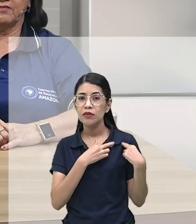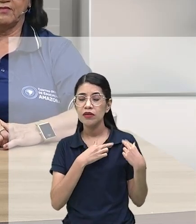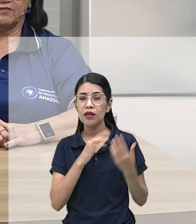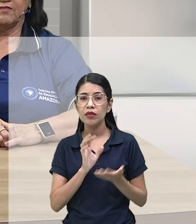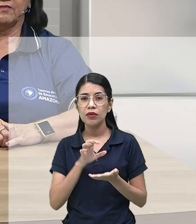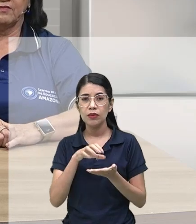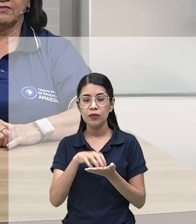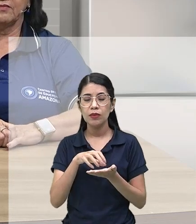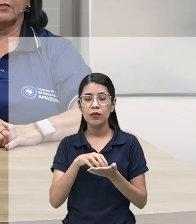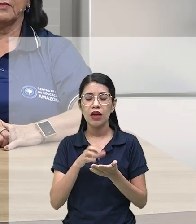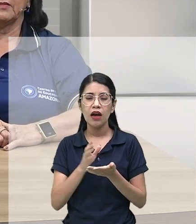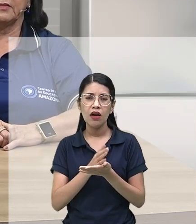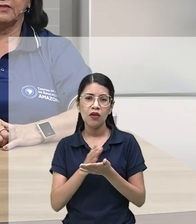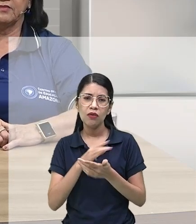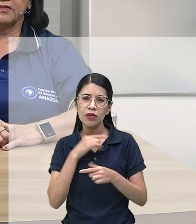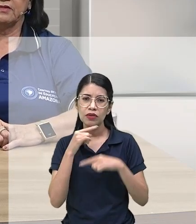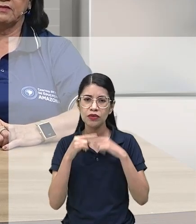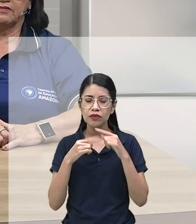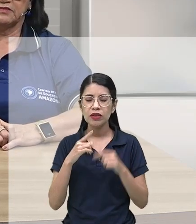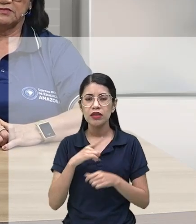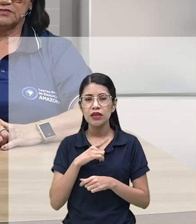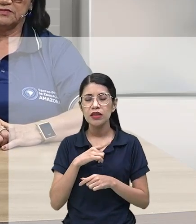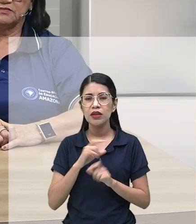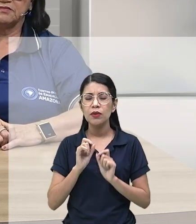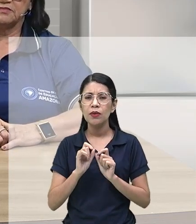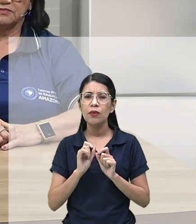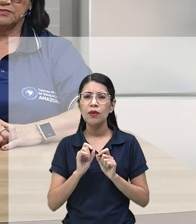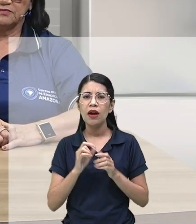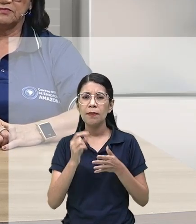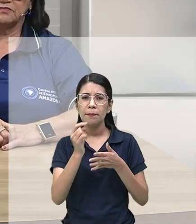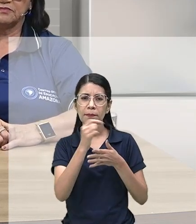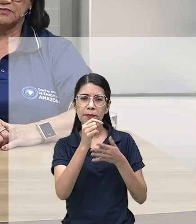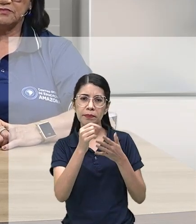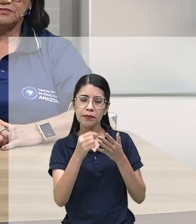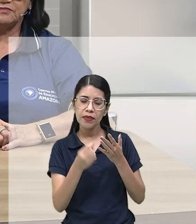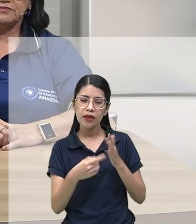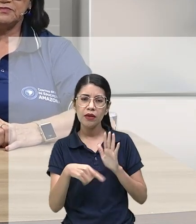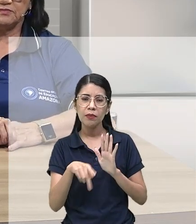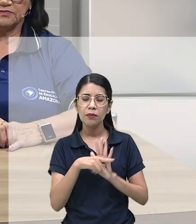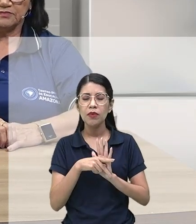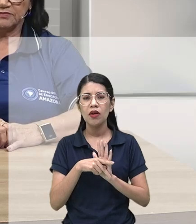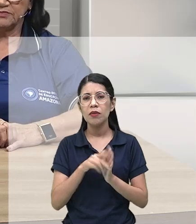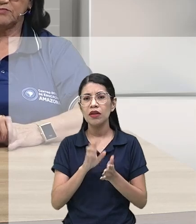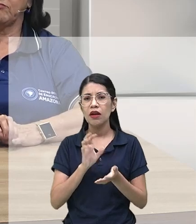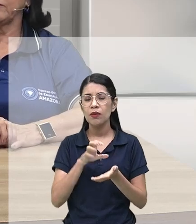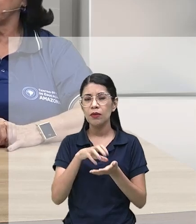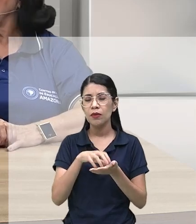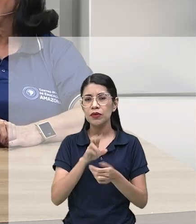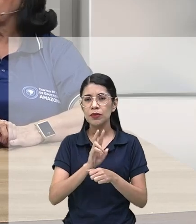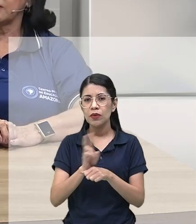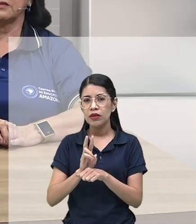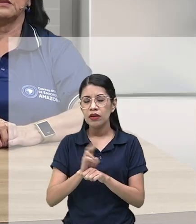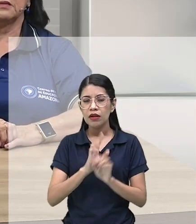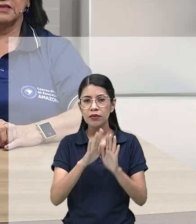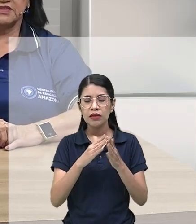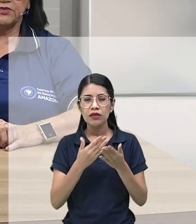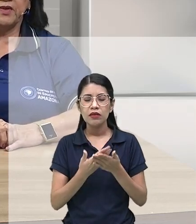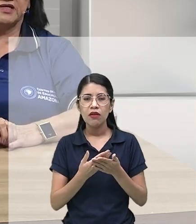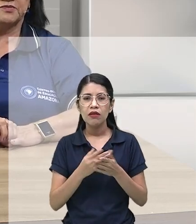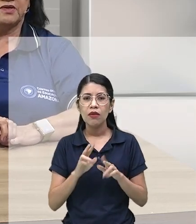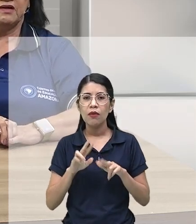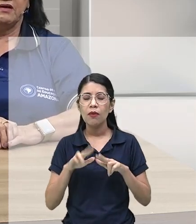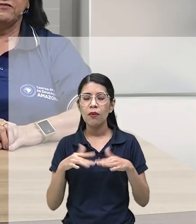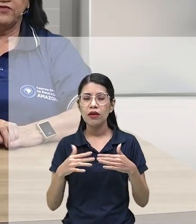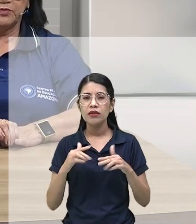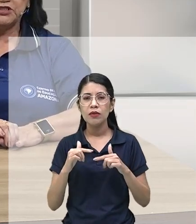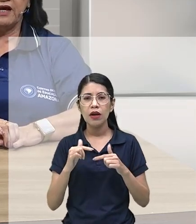há algumas dúvidas, né, em relação a quais são as atribuições da coordenação de monitoramento escolar. Quais são, né, professora Socorro? Isso